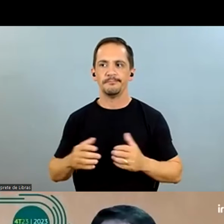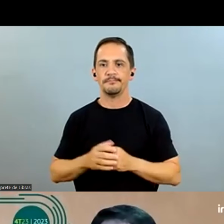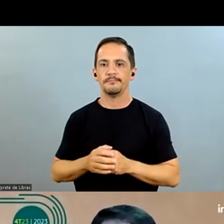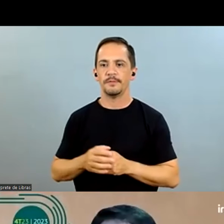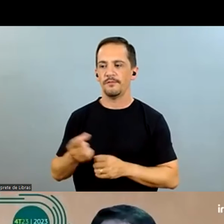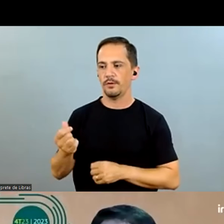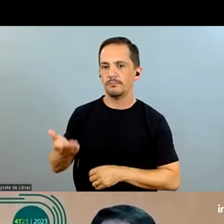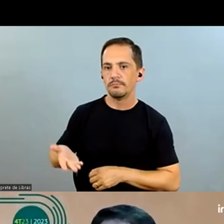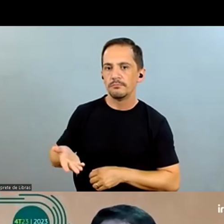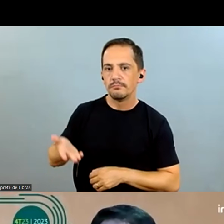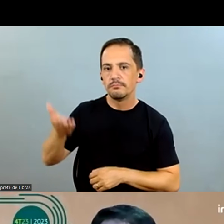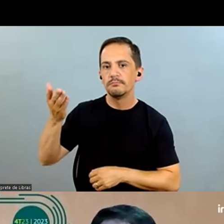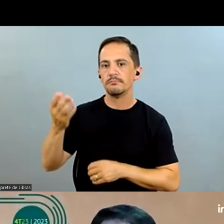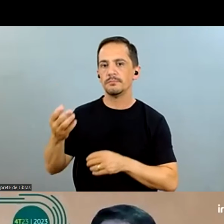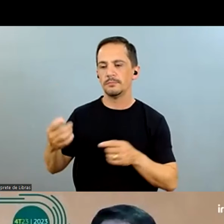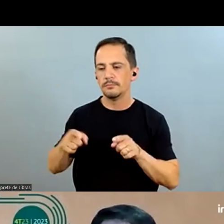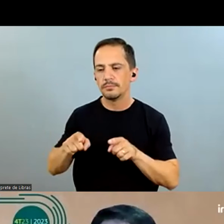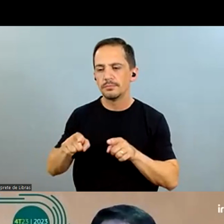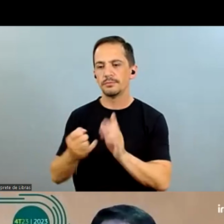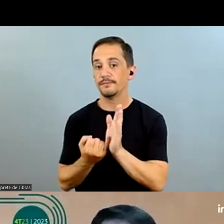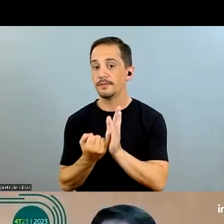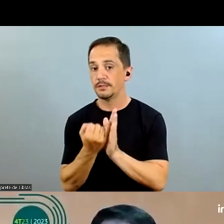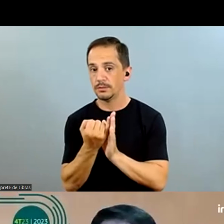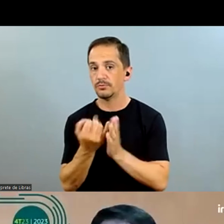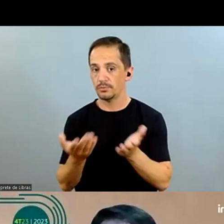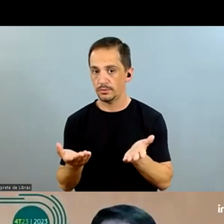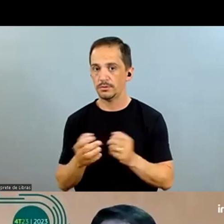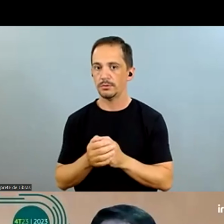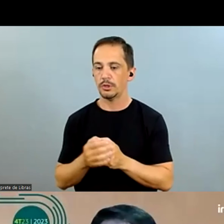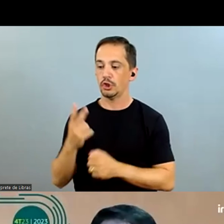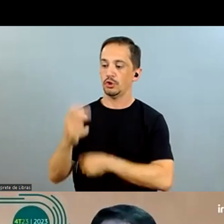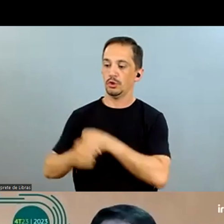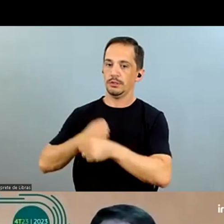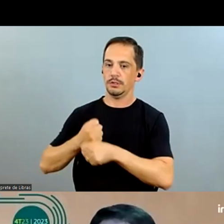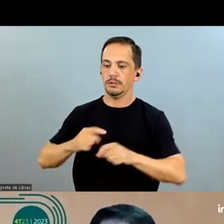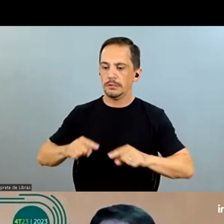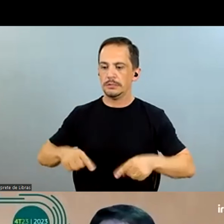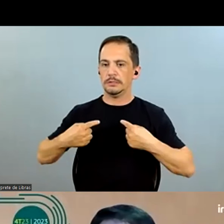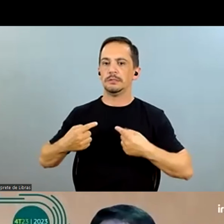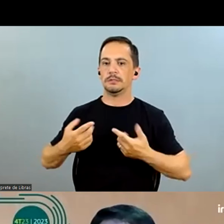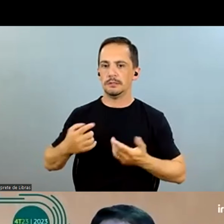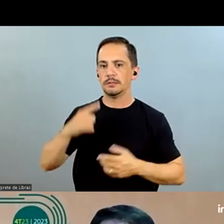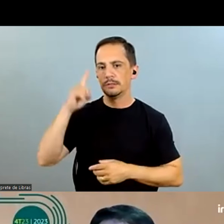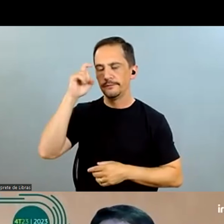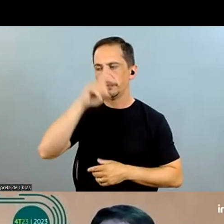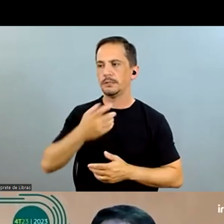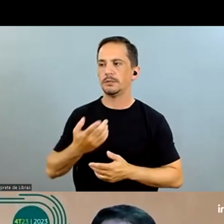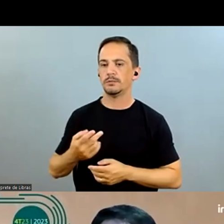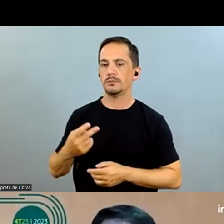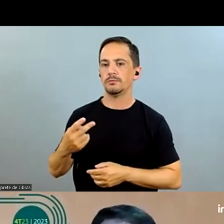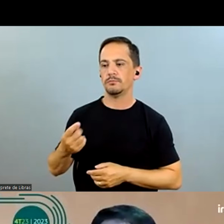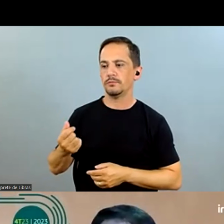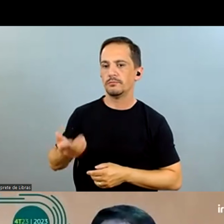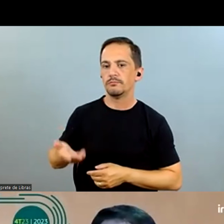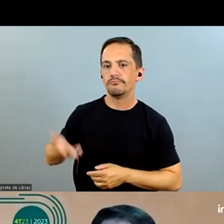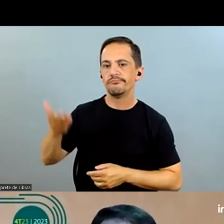em linha com a inflação se dado que vocês vem de dois anos um pouco mais desafiadores em termos de aumento de preço se 2024 poderia